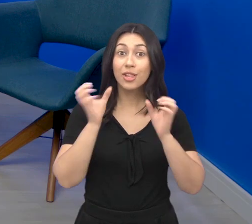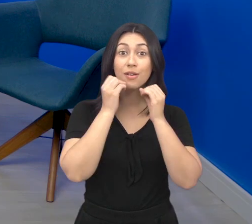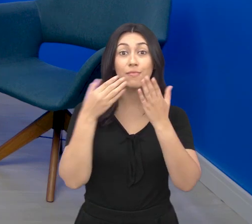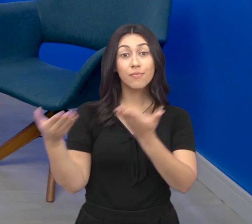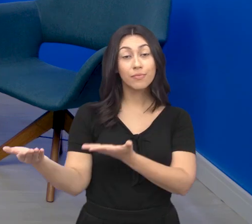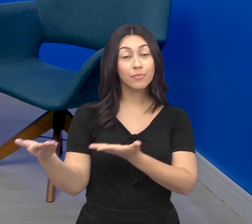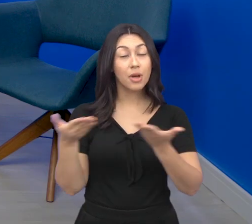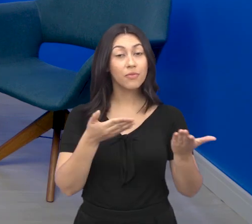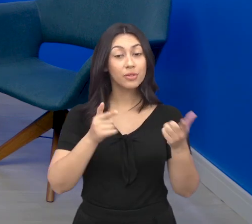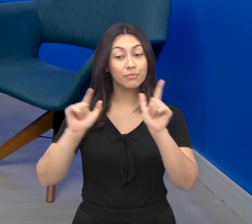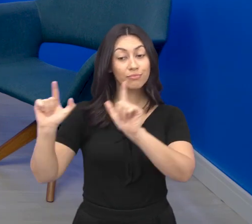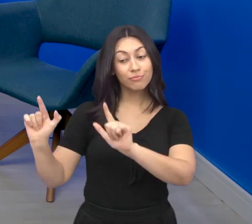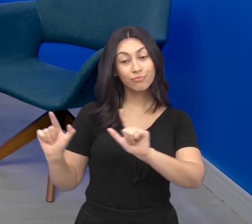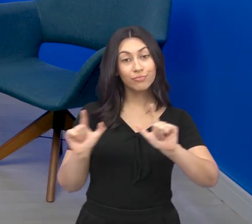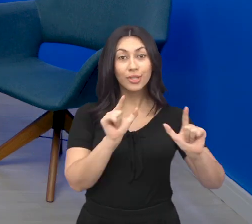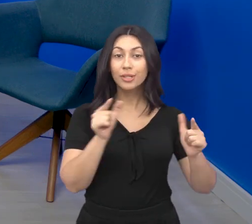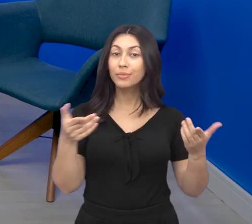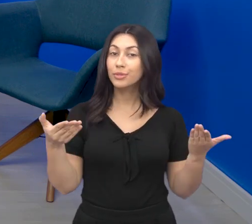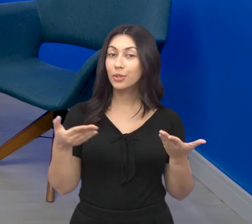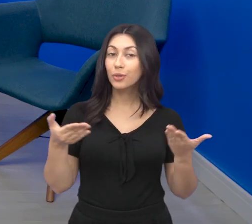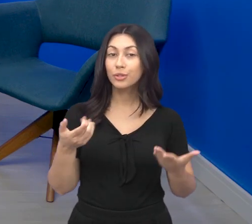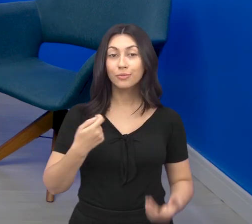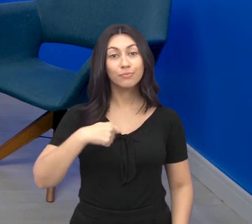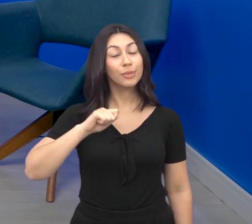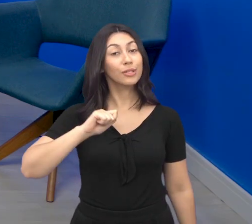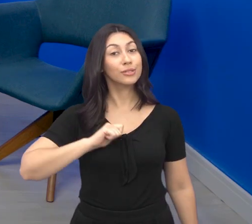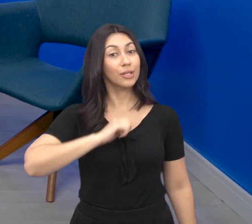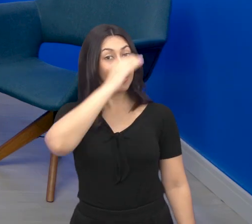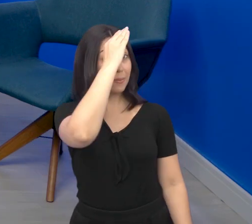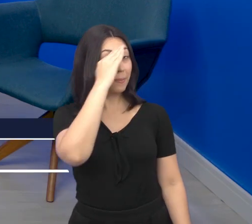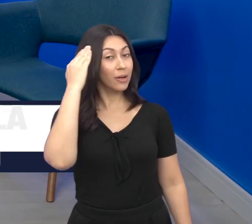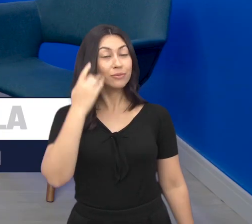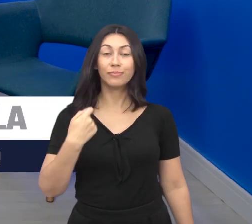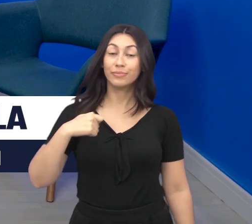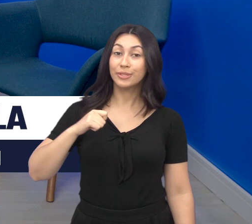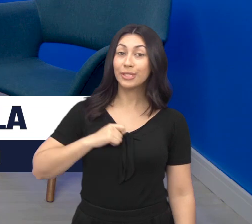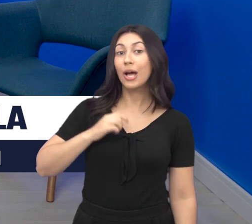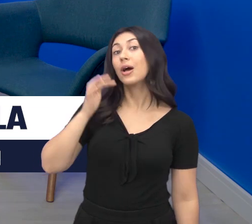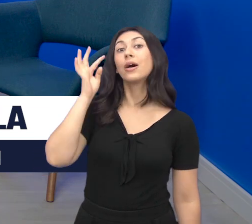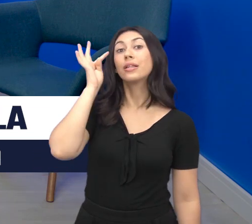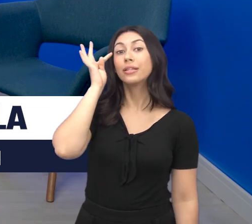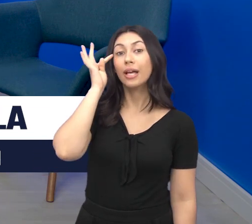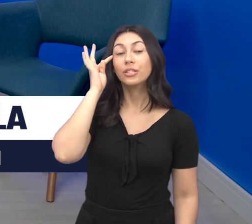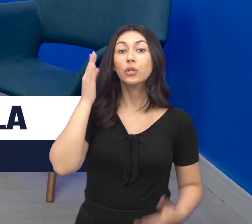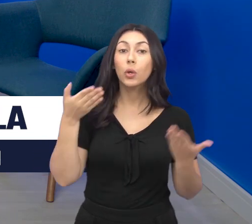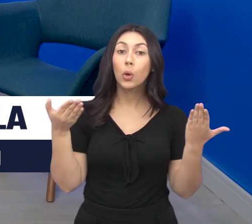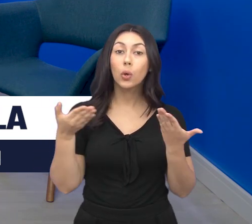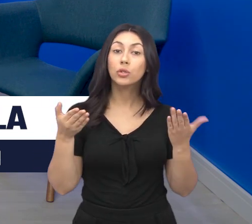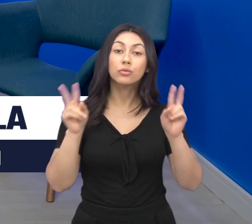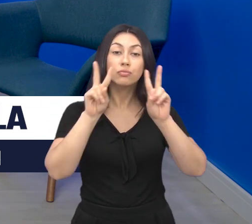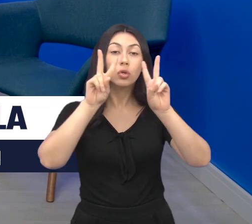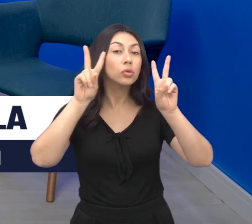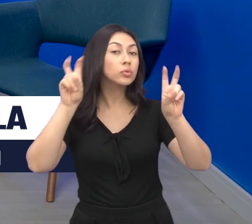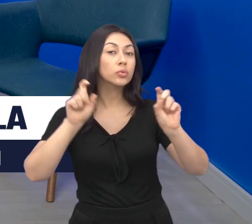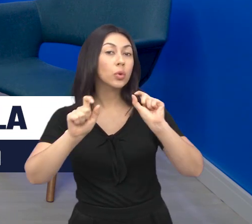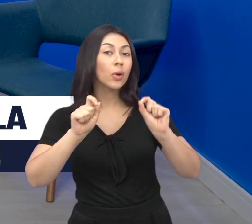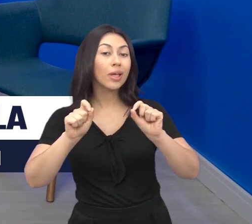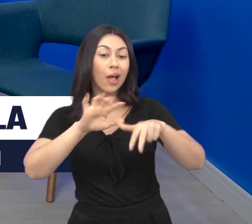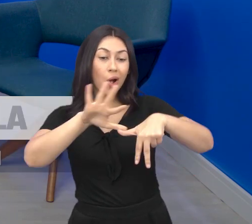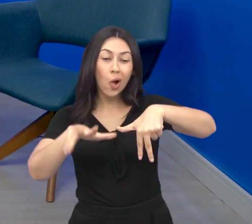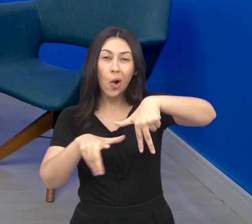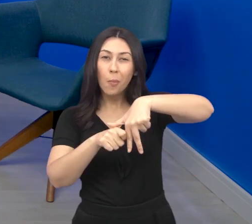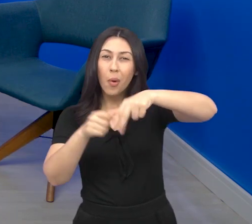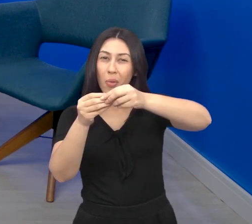Olá, sejam bem-vindos ao Sobre Política. Eu sou o Marvin Pinho. E eu, Tati Vilela. No programa de hoje vamos falar sobre os impactos